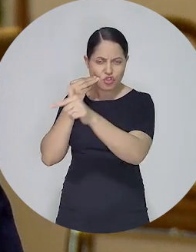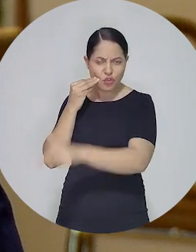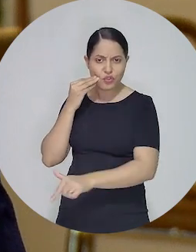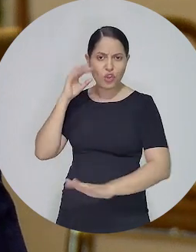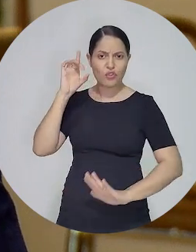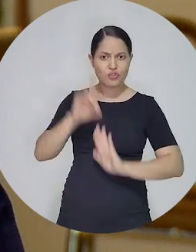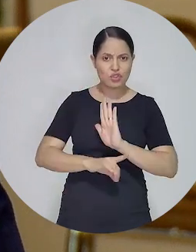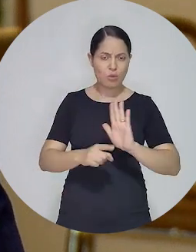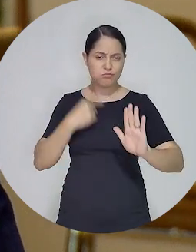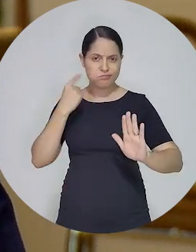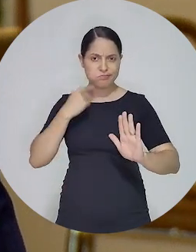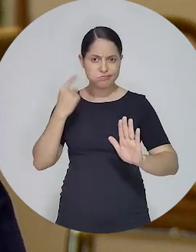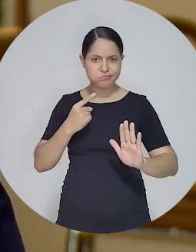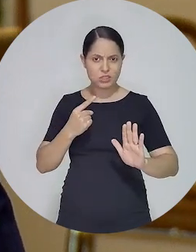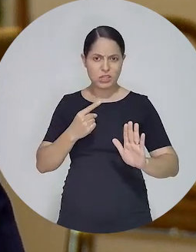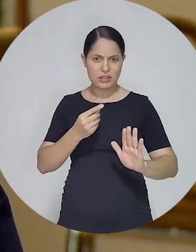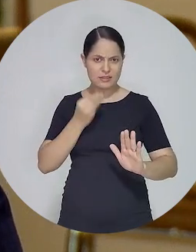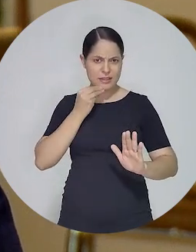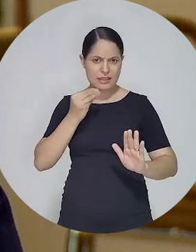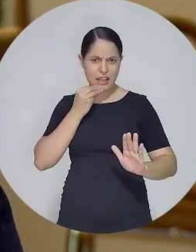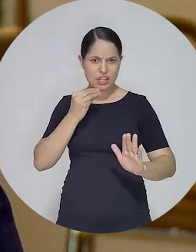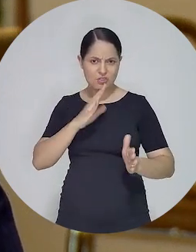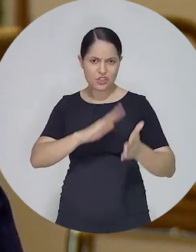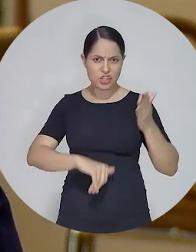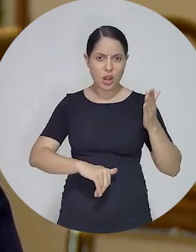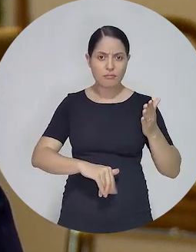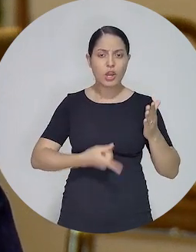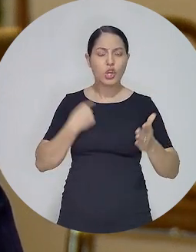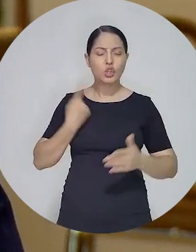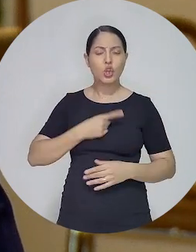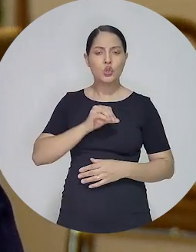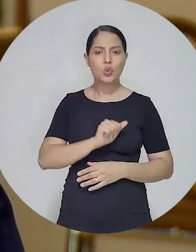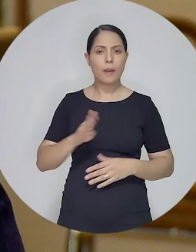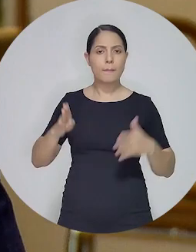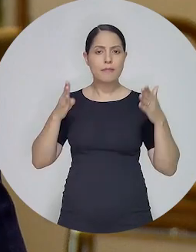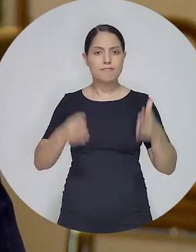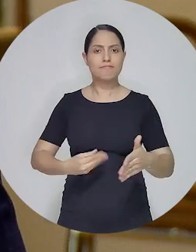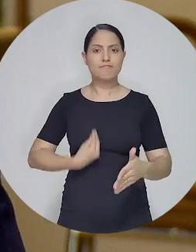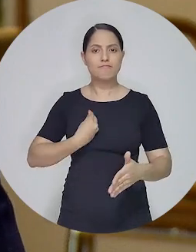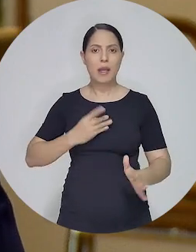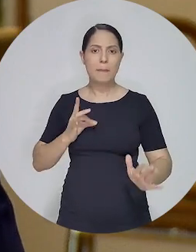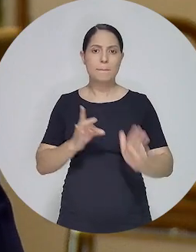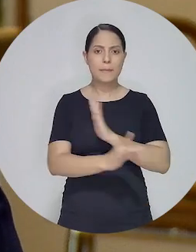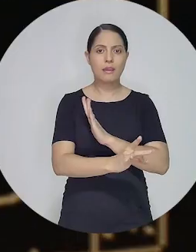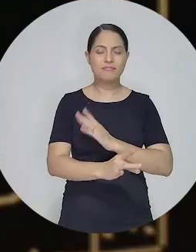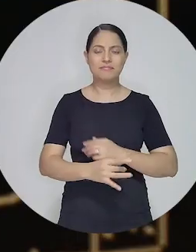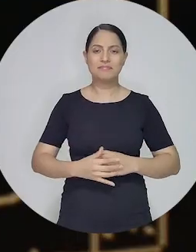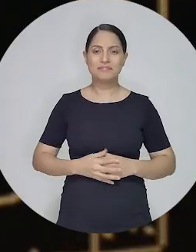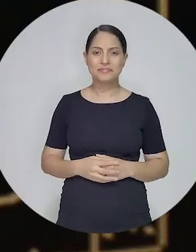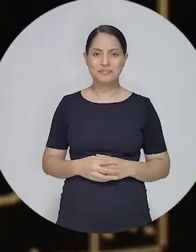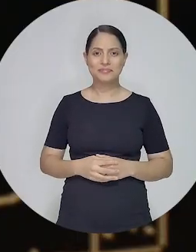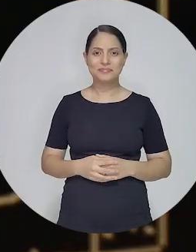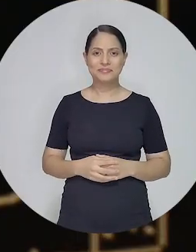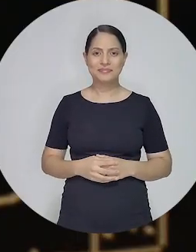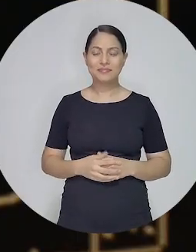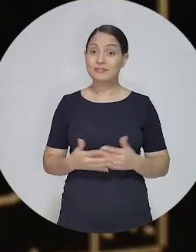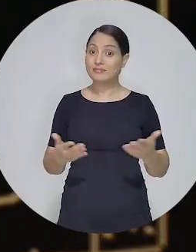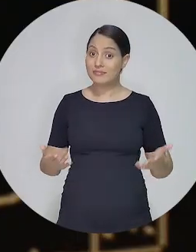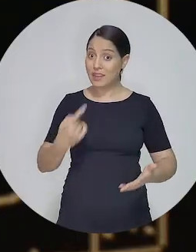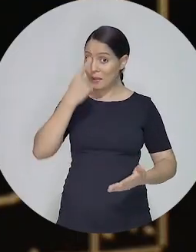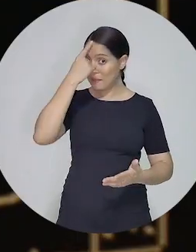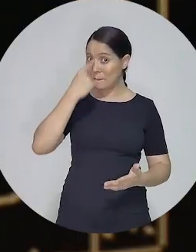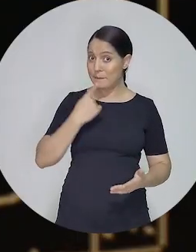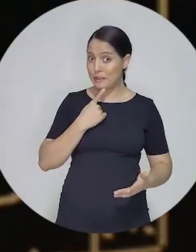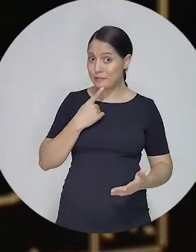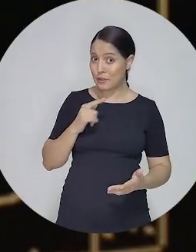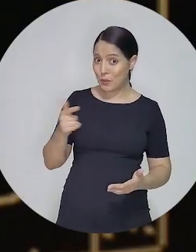ou ousarem a violar as prerrogativas de um advogado ou de uma advogada brasileira, a ordem se fará presente. Há também quem